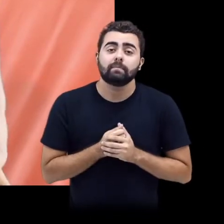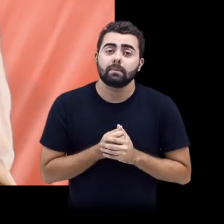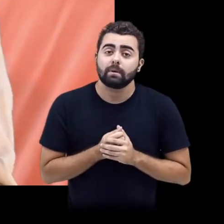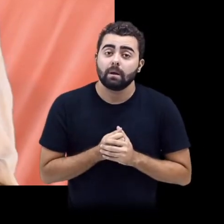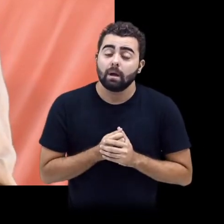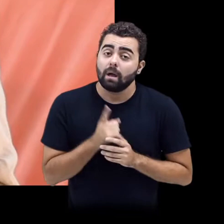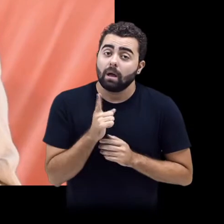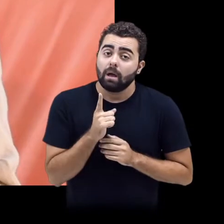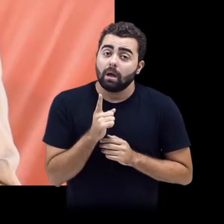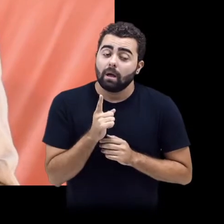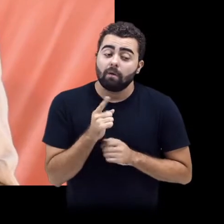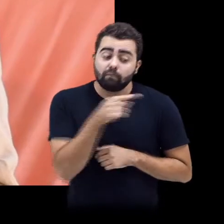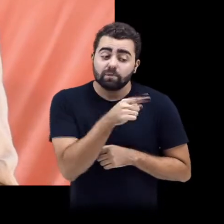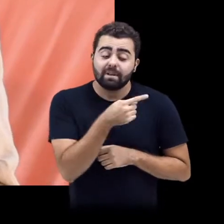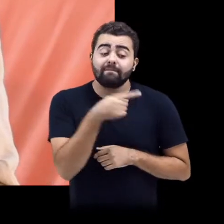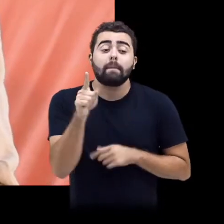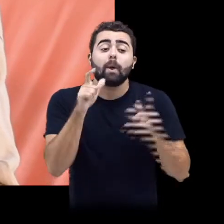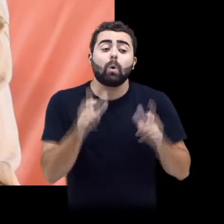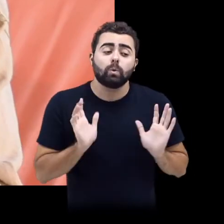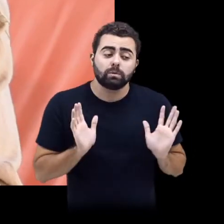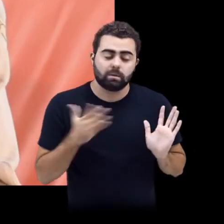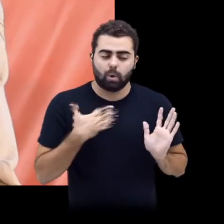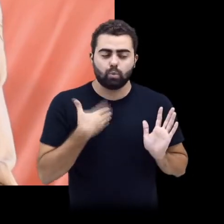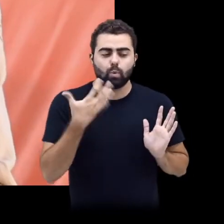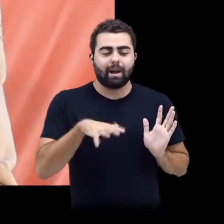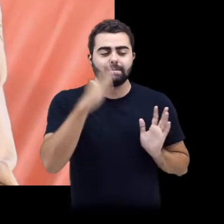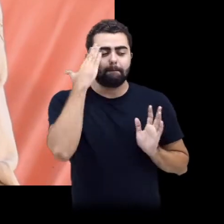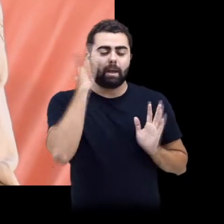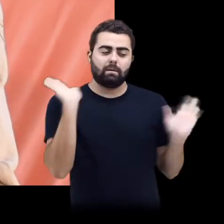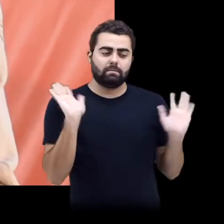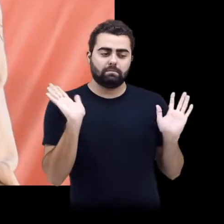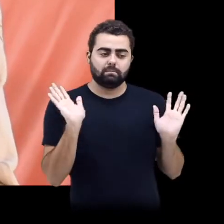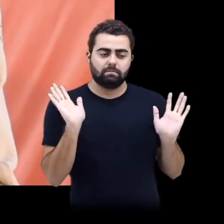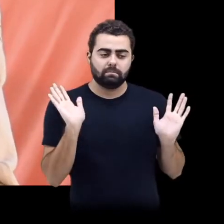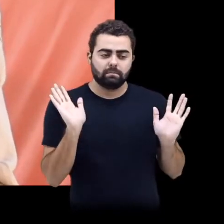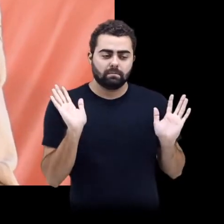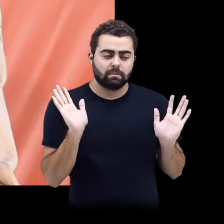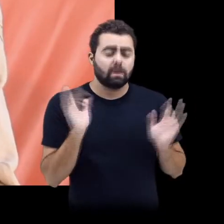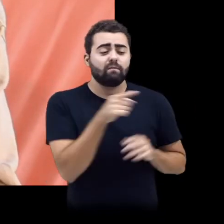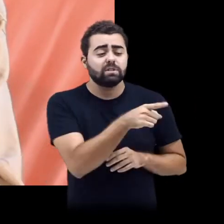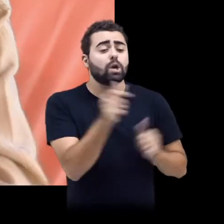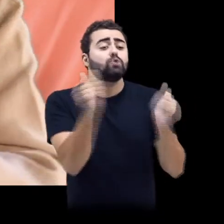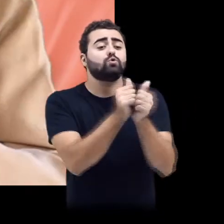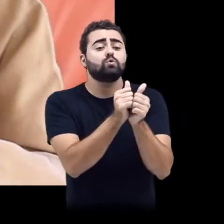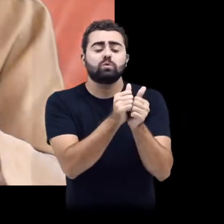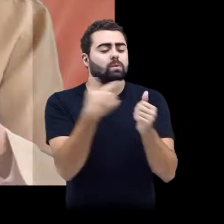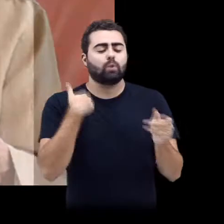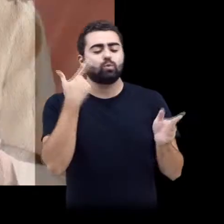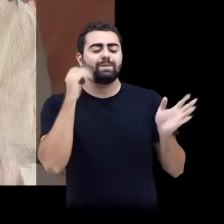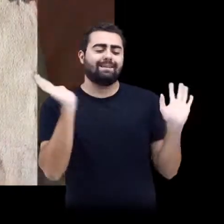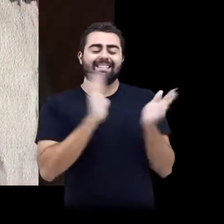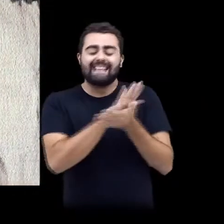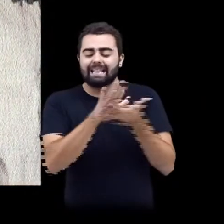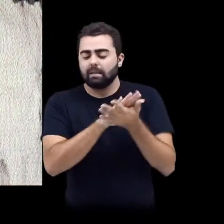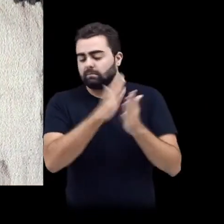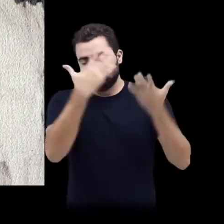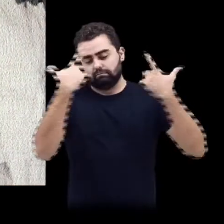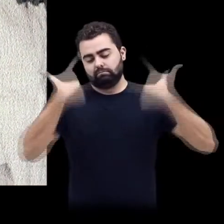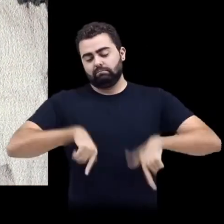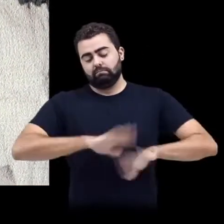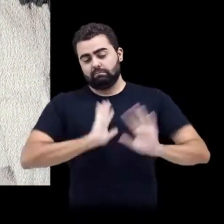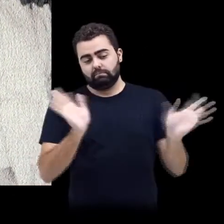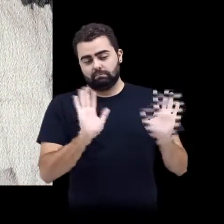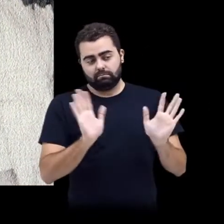não quero saber para onde você vai, nem quero saber quem é que vai ficar com você, porque eu não sei se resiste a uma